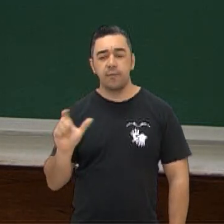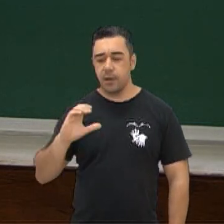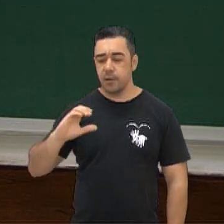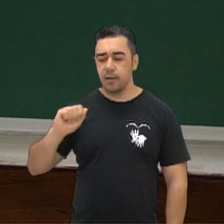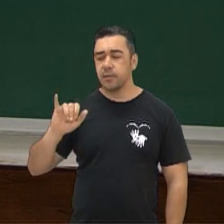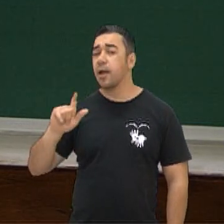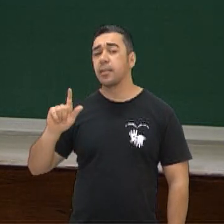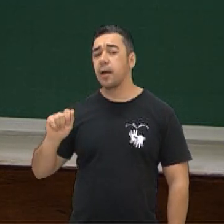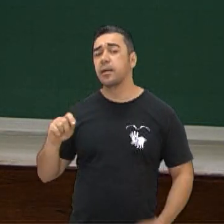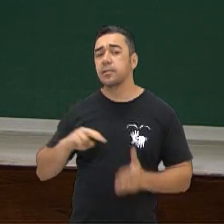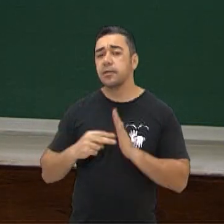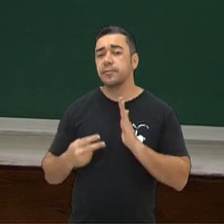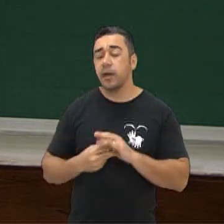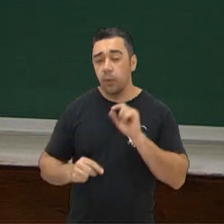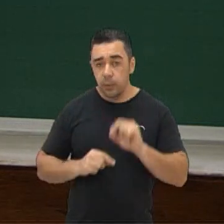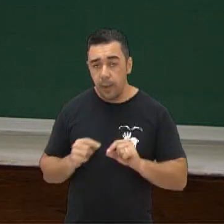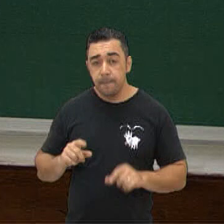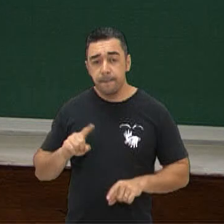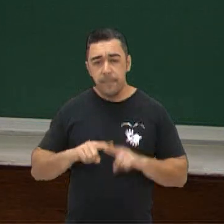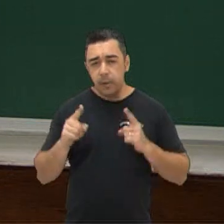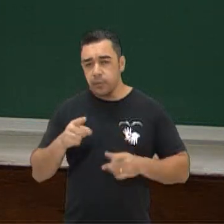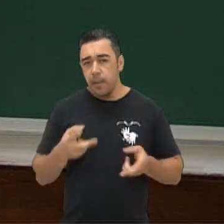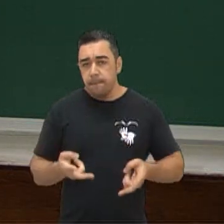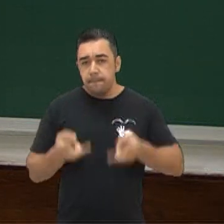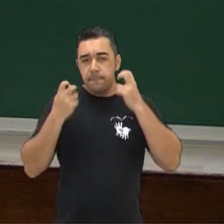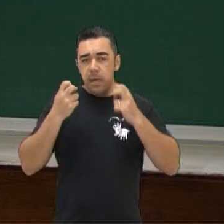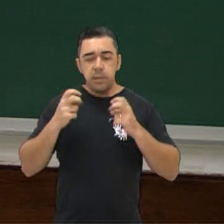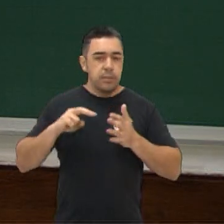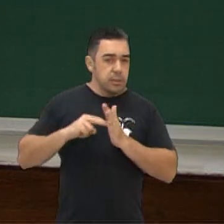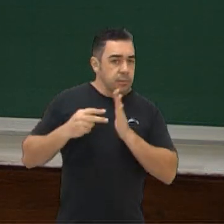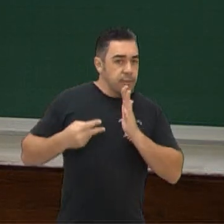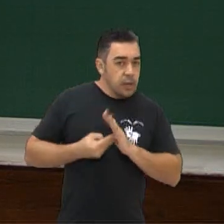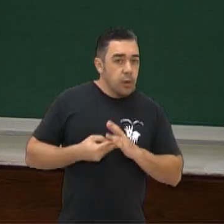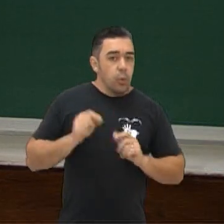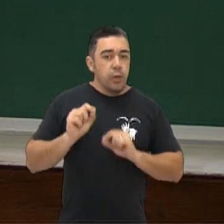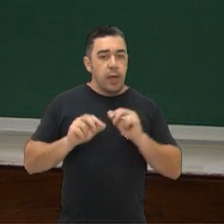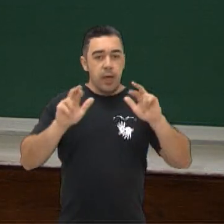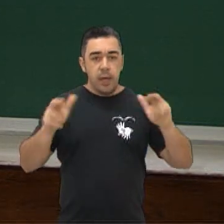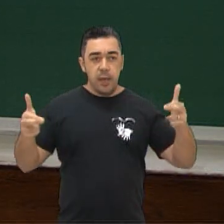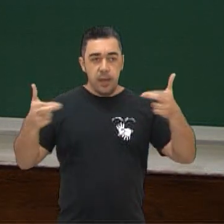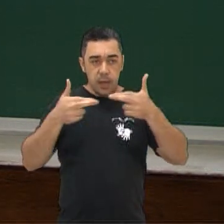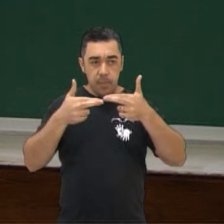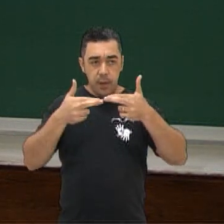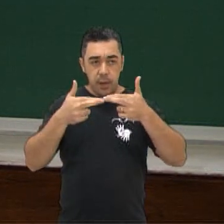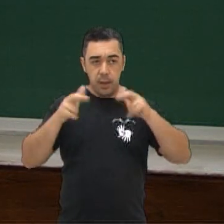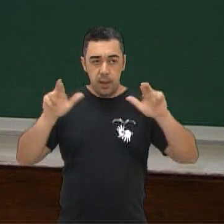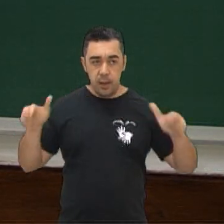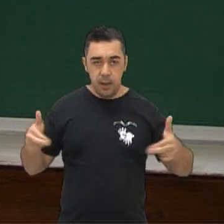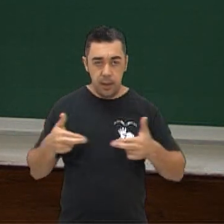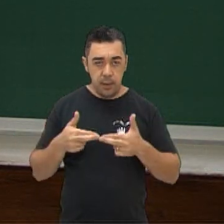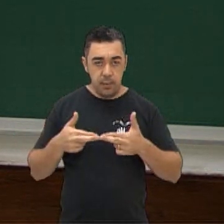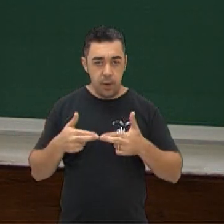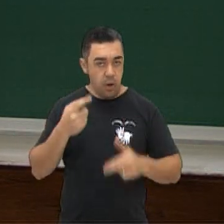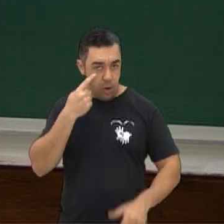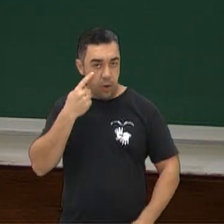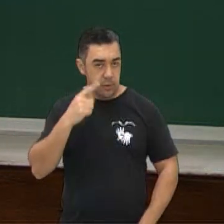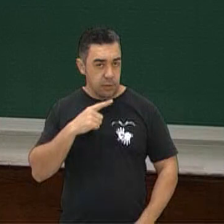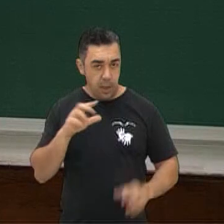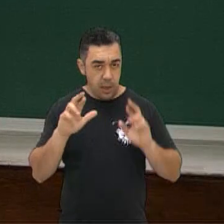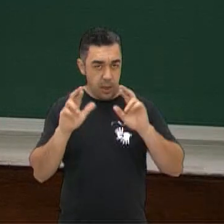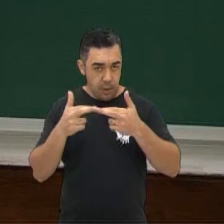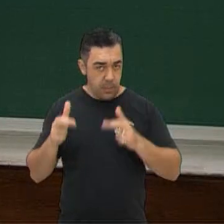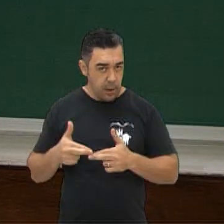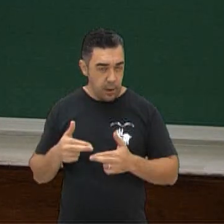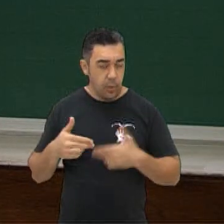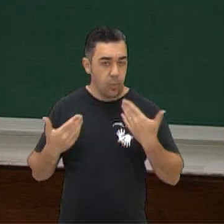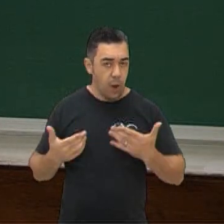destaque, caiada, mas é capaz de deduzir seu significado a partir da rima. Observe que é uma relação com a rima.